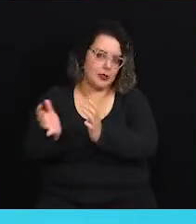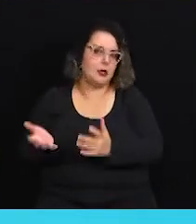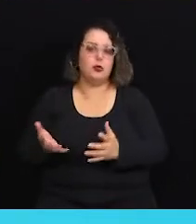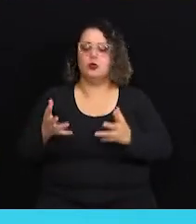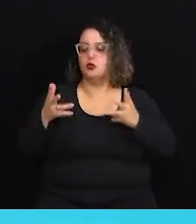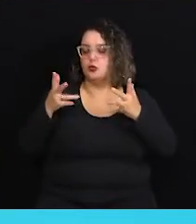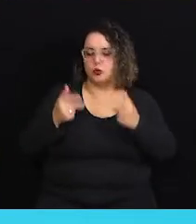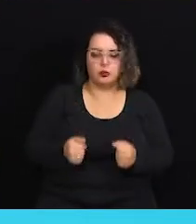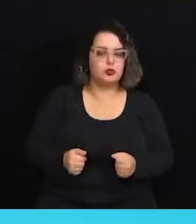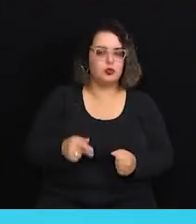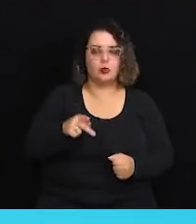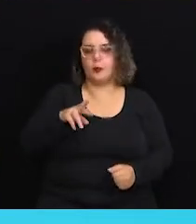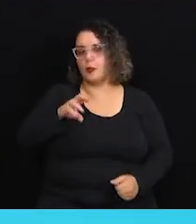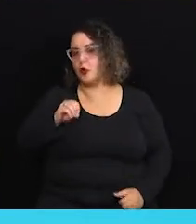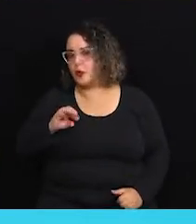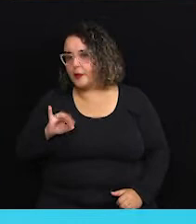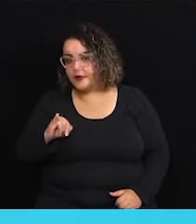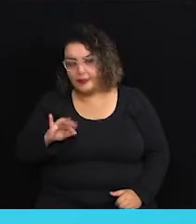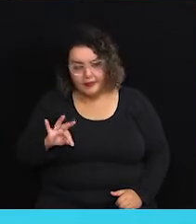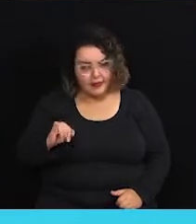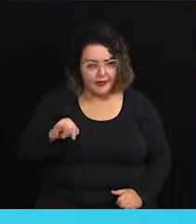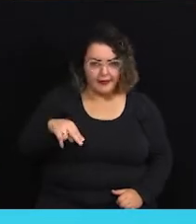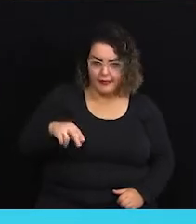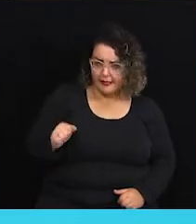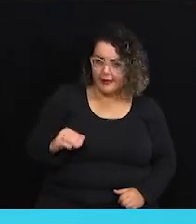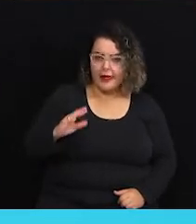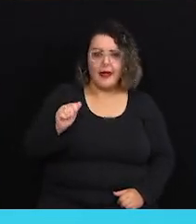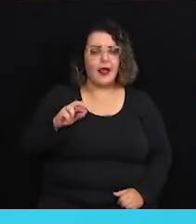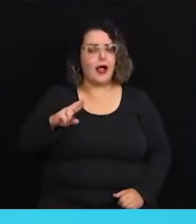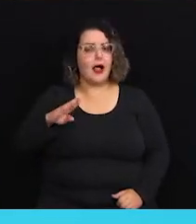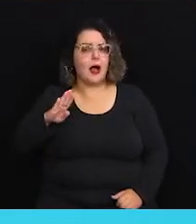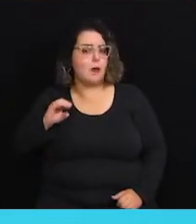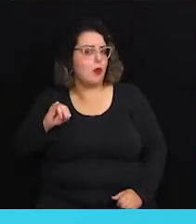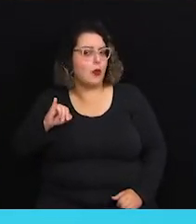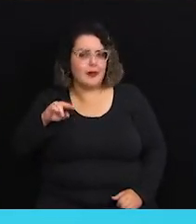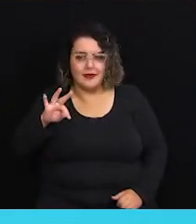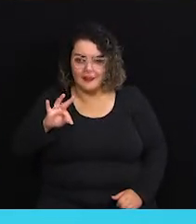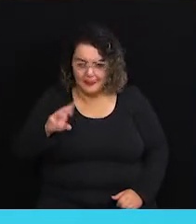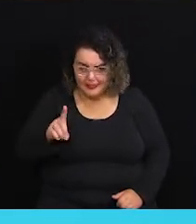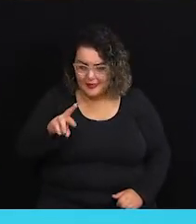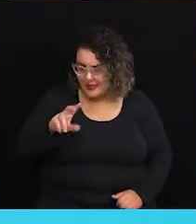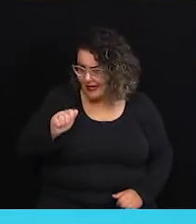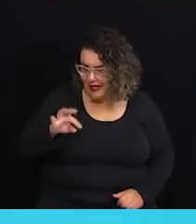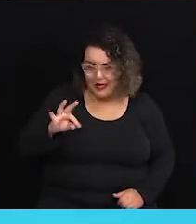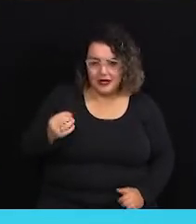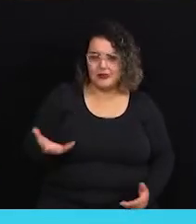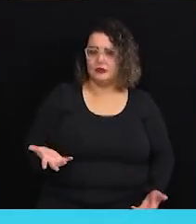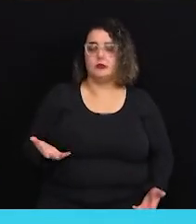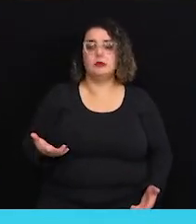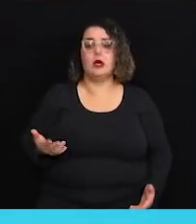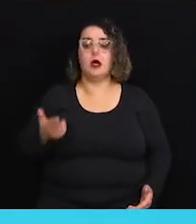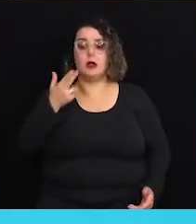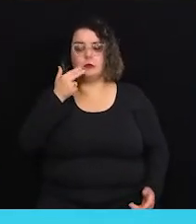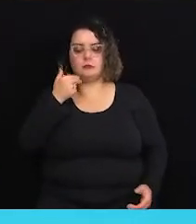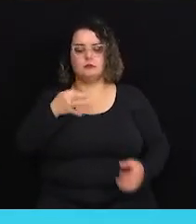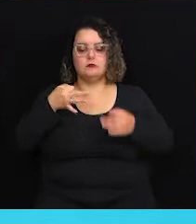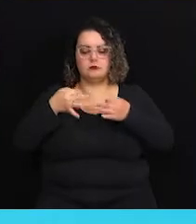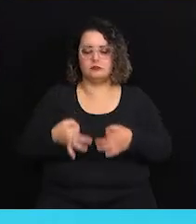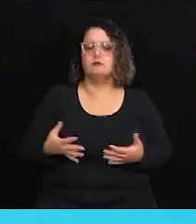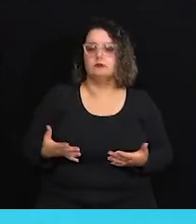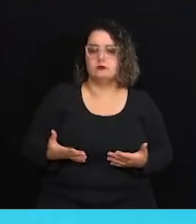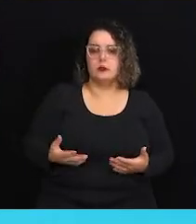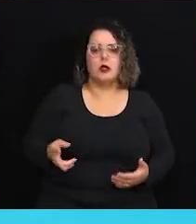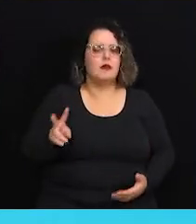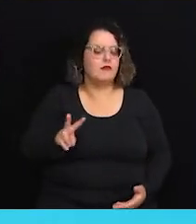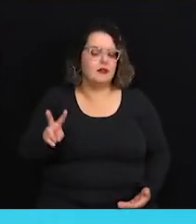carboidratos, proteínas e vegetais em abundância, a gente tem mais saciedade, a gente está nutrido, porque ali tem uma densidade